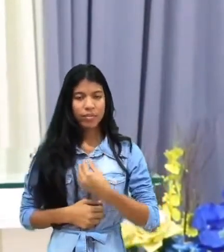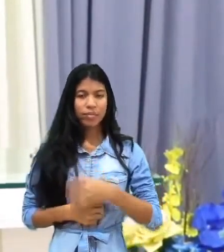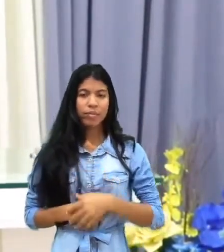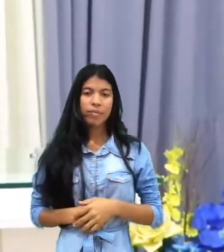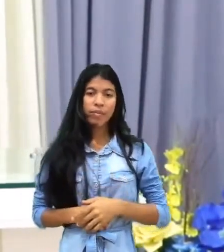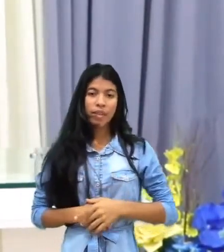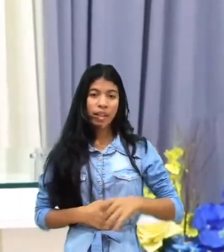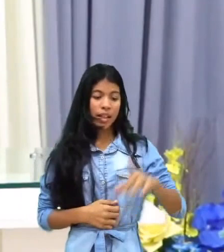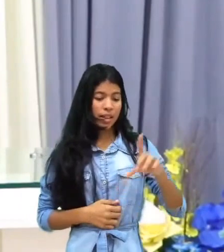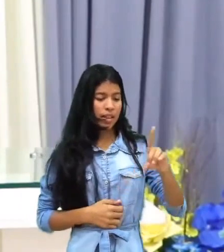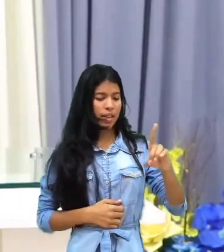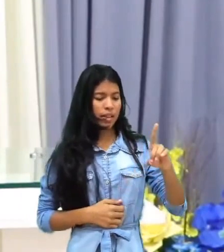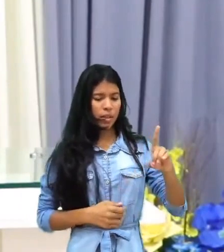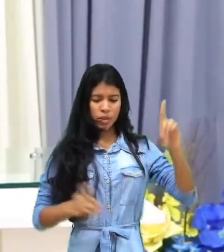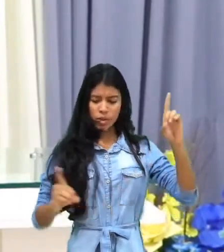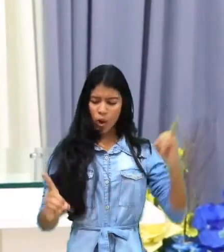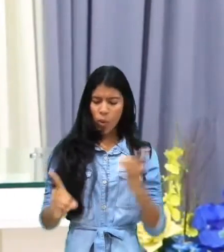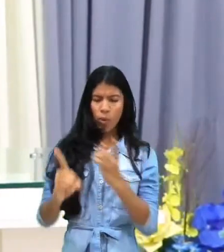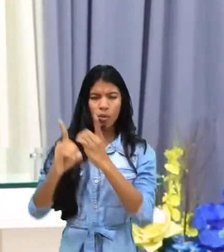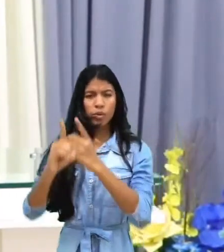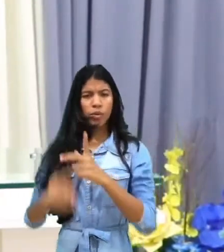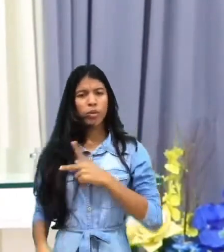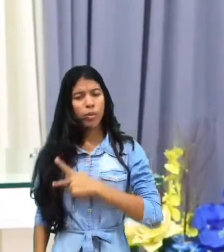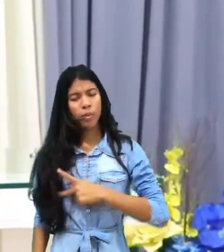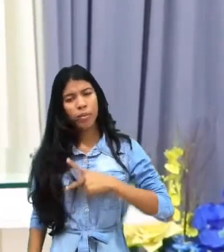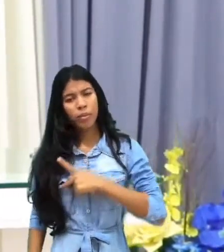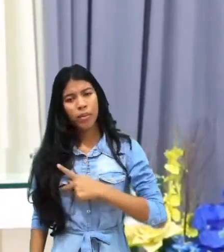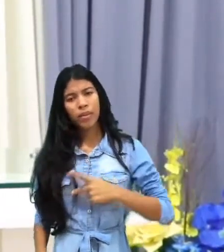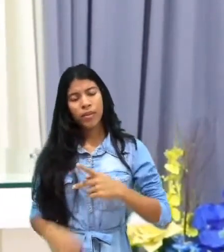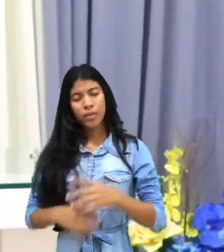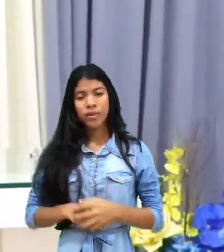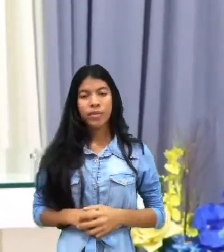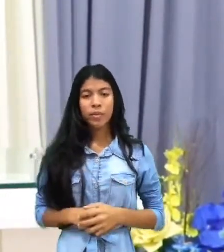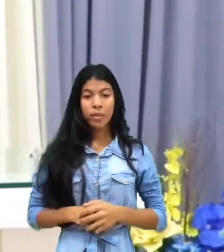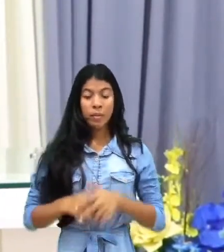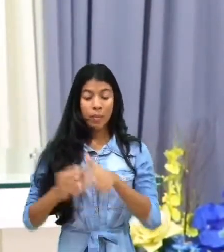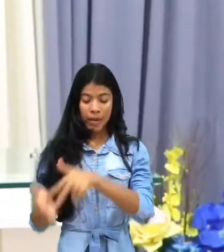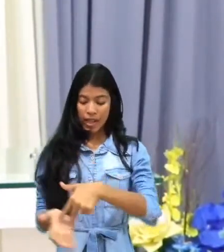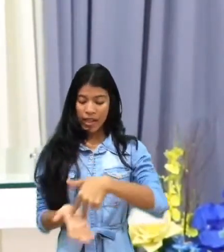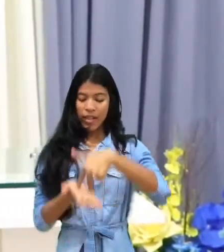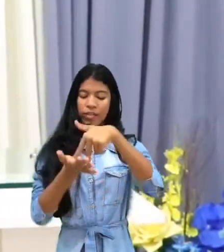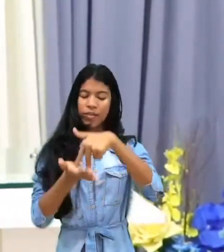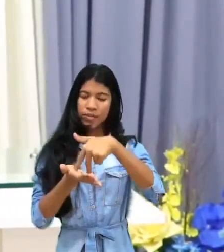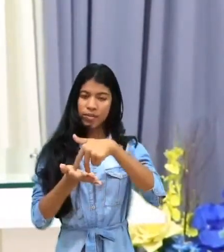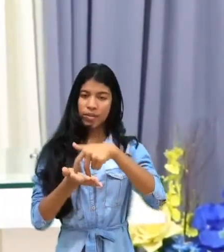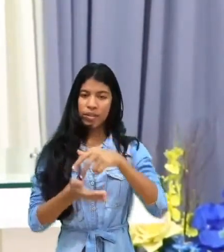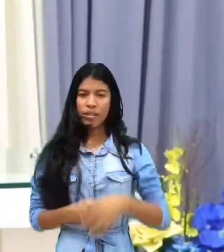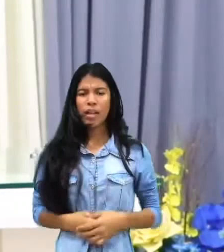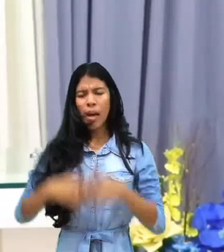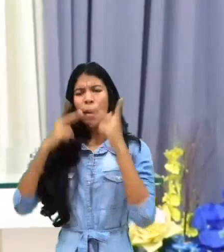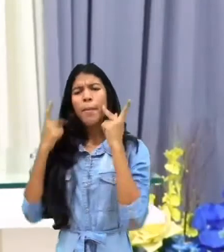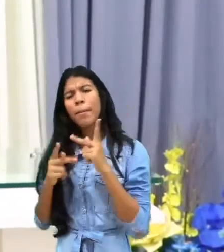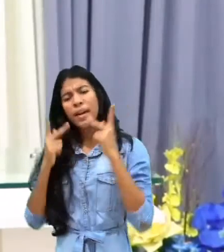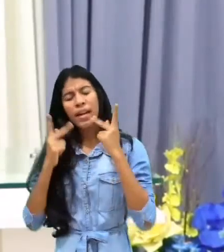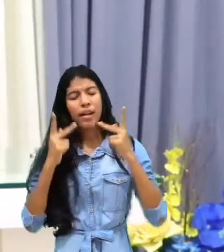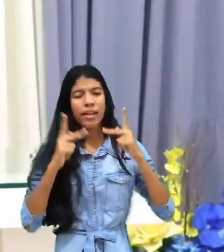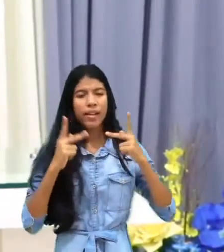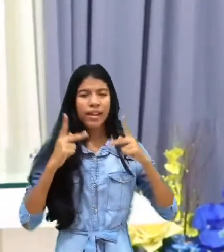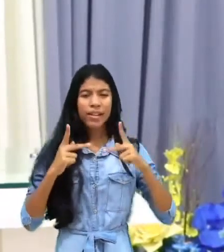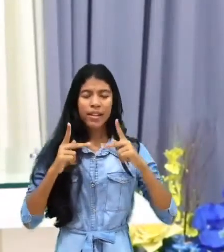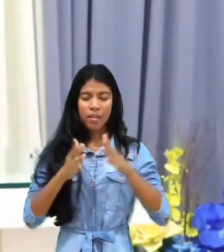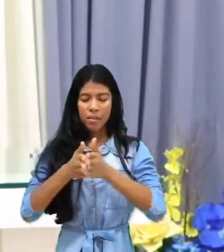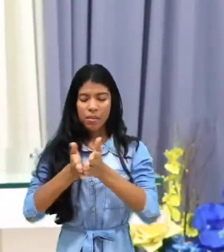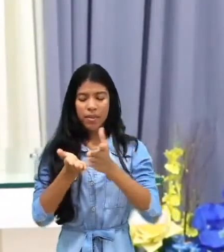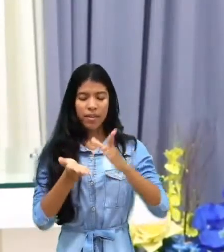a Saulo não para vingar-se por Estevão, mas para levantar um grande homem de Deus, para pregar a palavra.